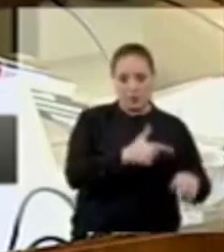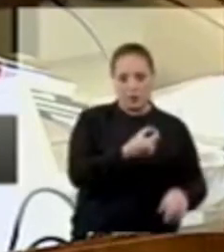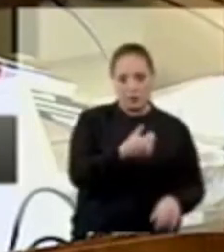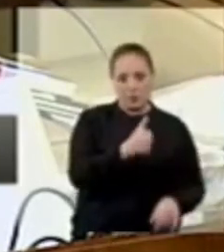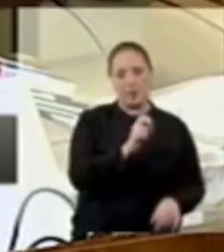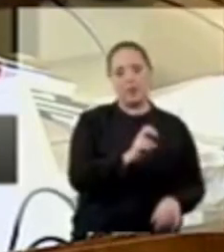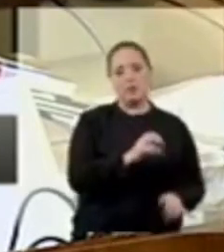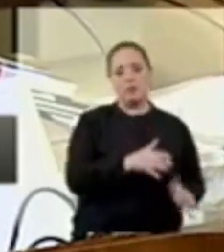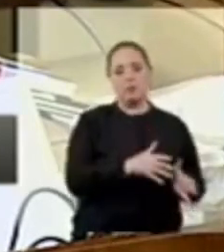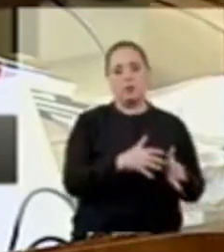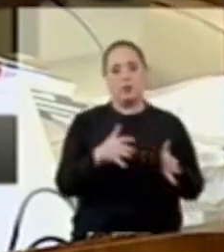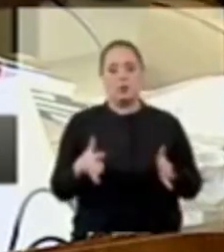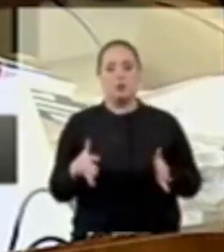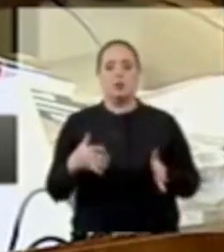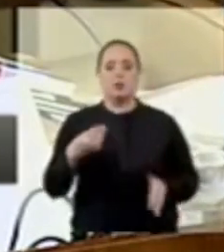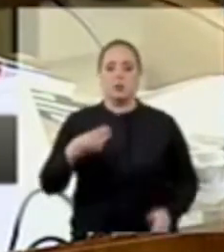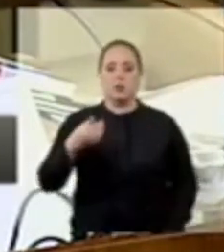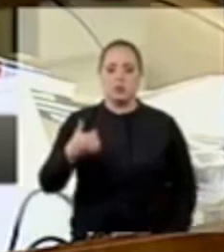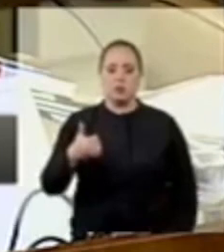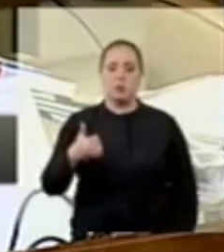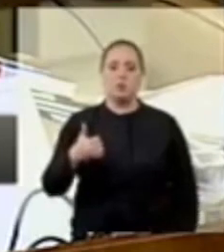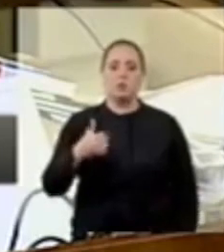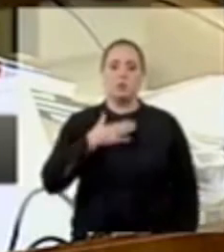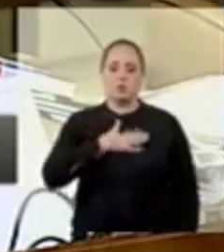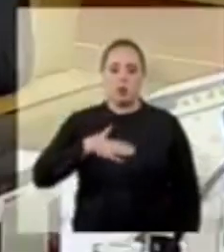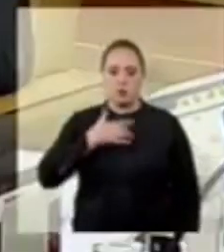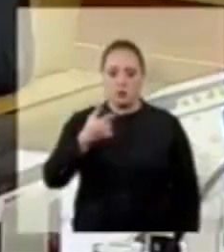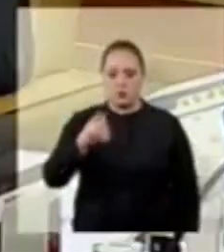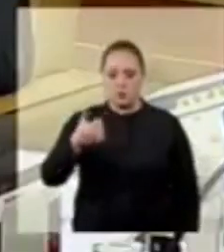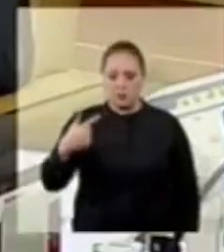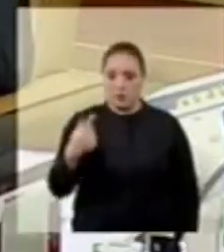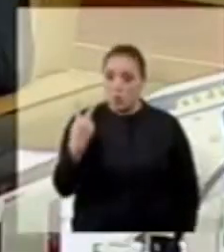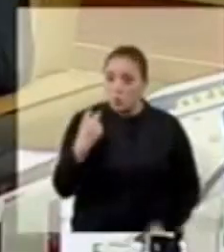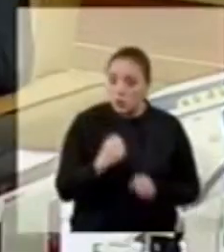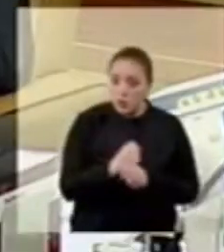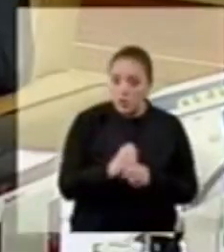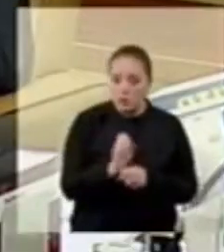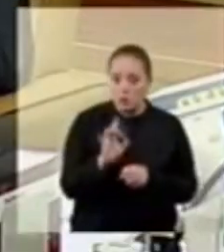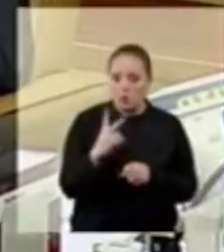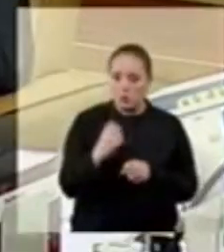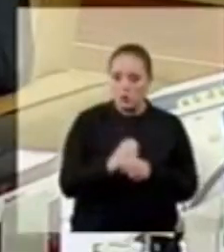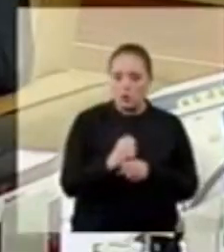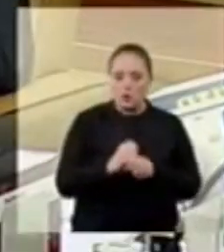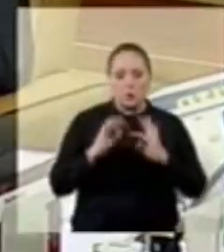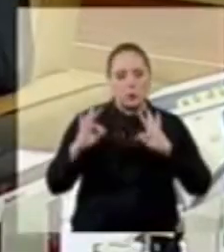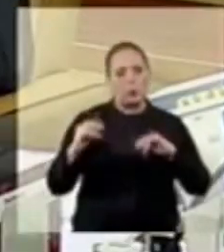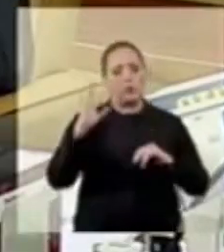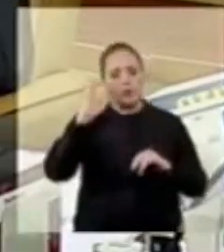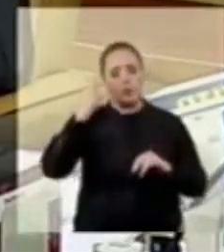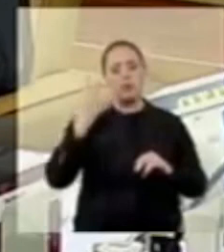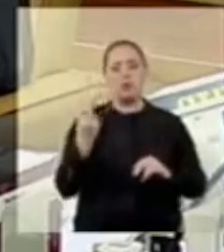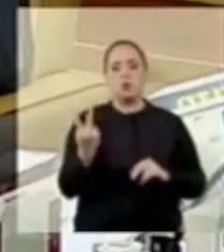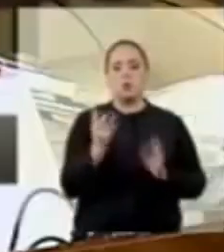e 31 do 8 de 2017 portanto dois anos todas as decisões das duas